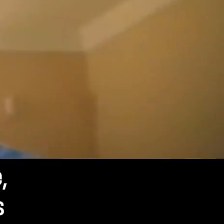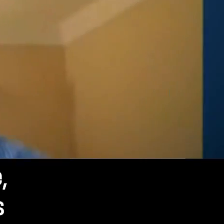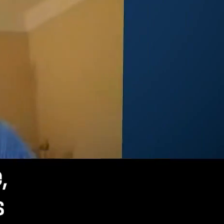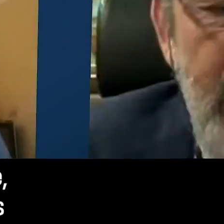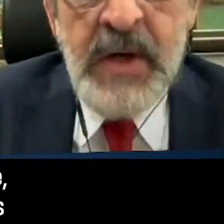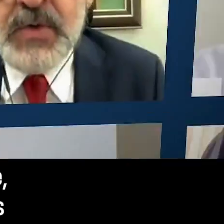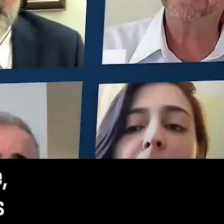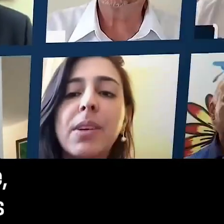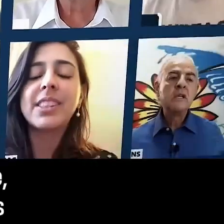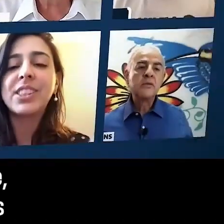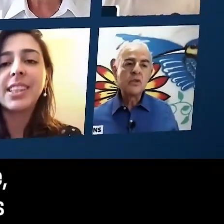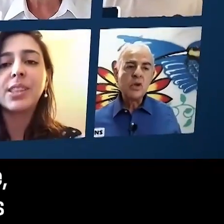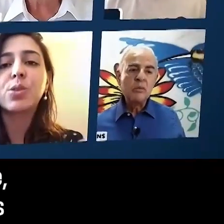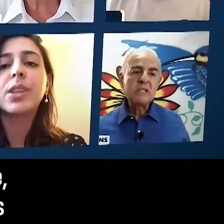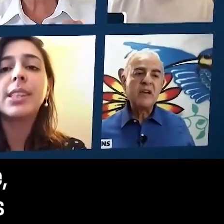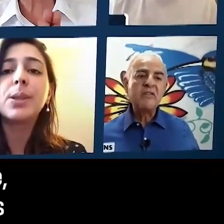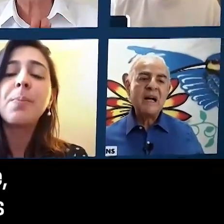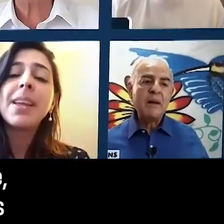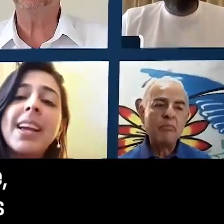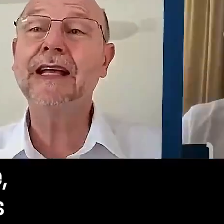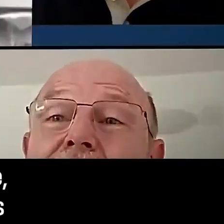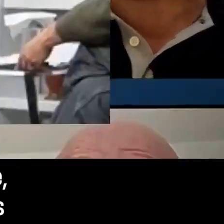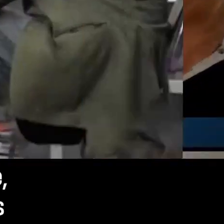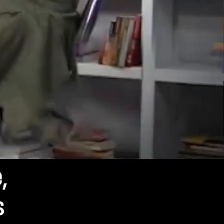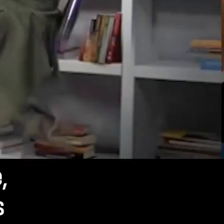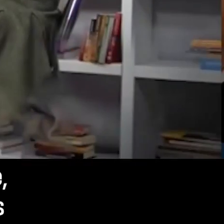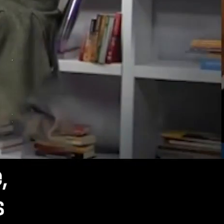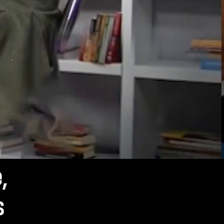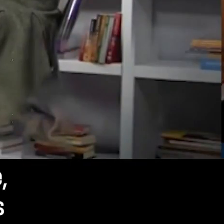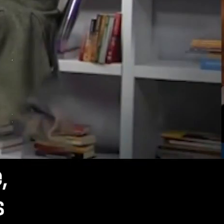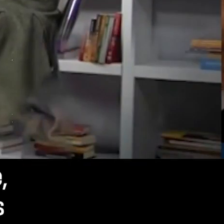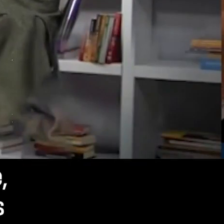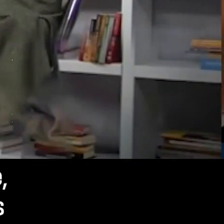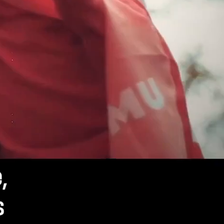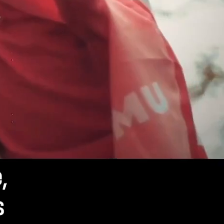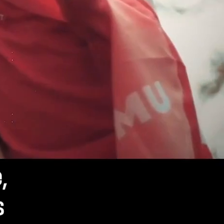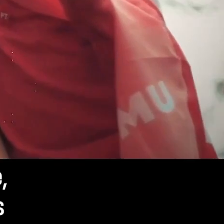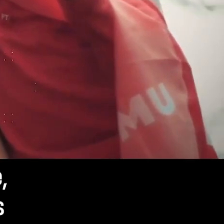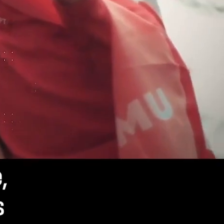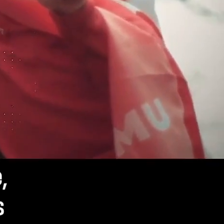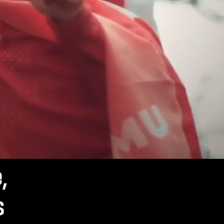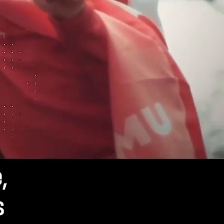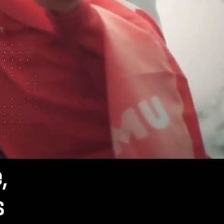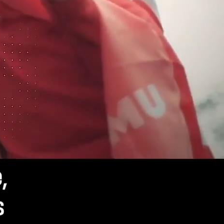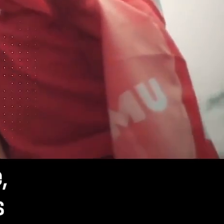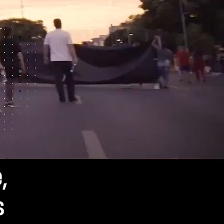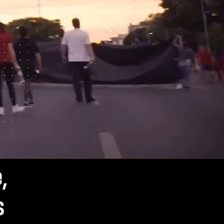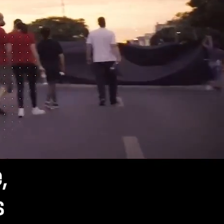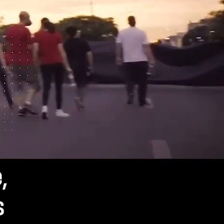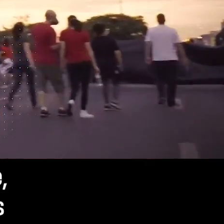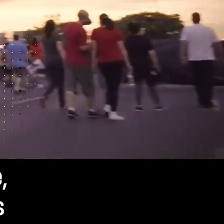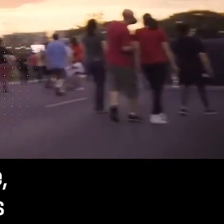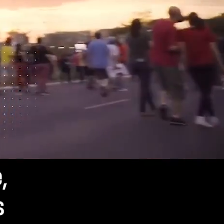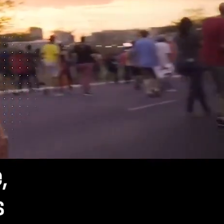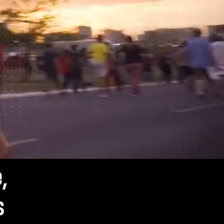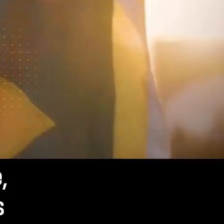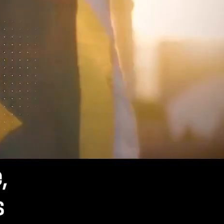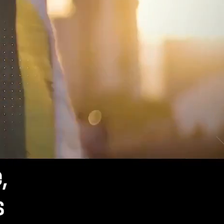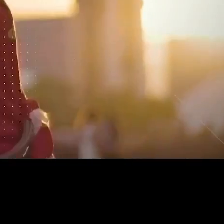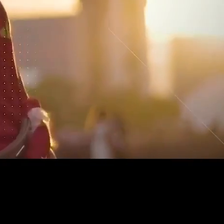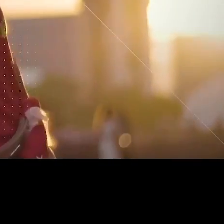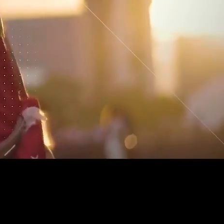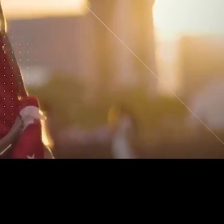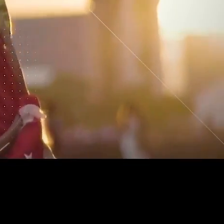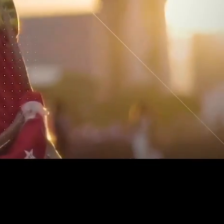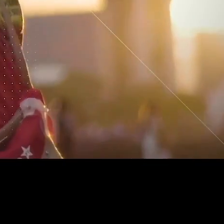Esse sentimento que, apesar de qualquer análise, teima em tomar conta do coração dos brasileiros e